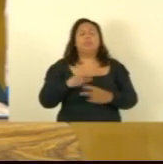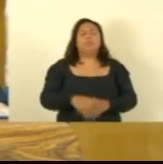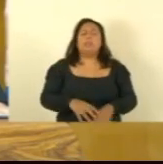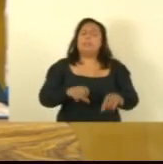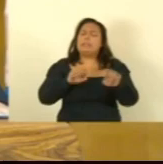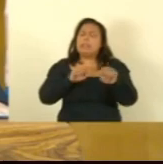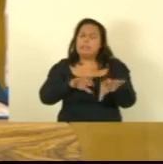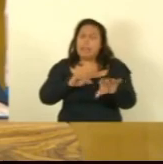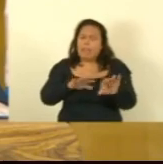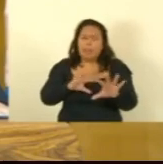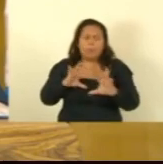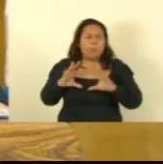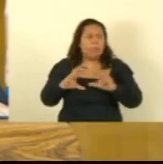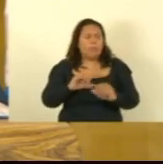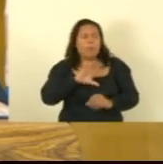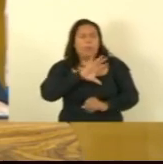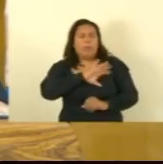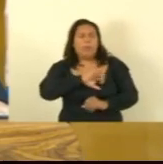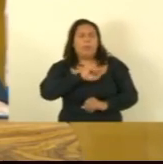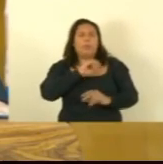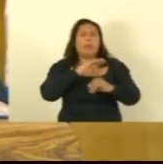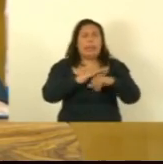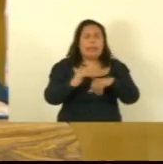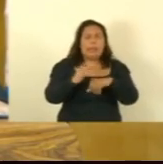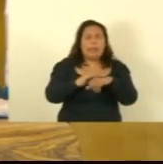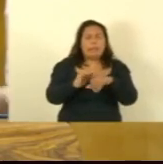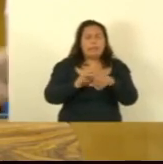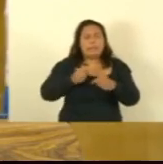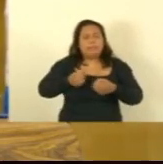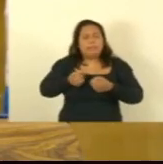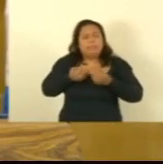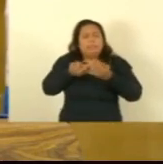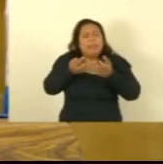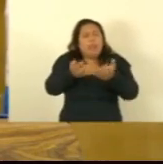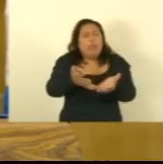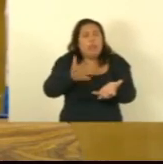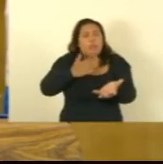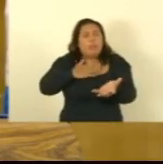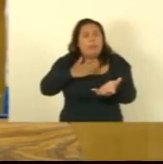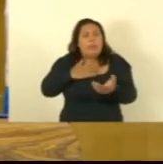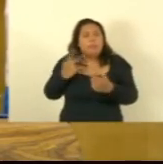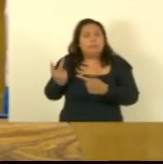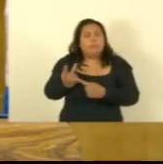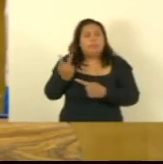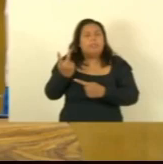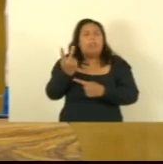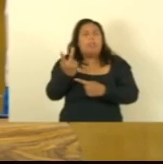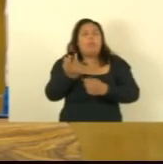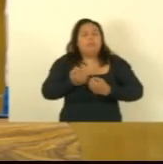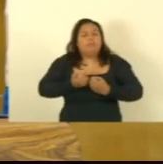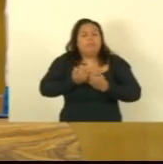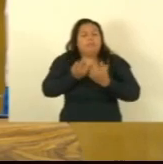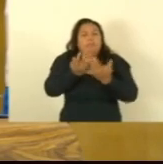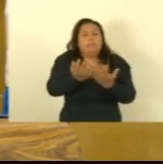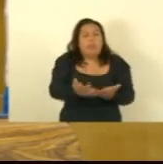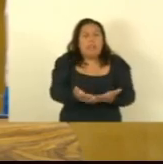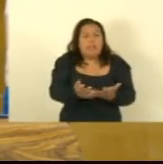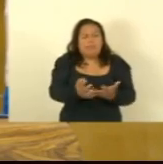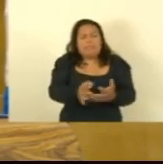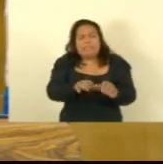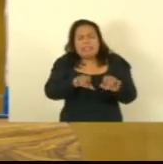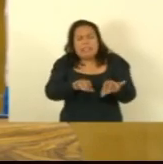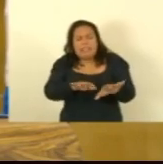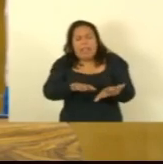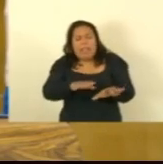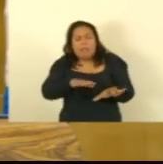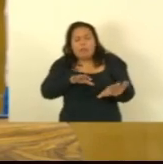todo o amor, você quer transmitir a eles os seus valores, você quer criá-los com